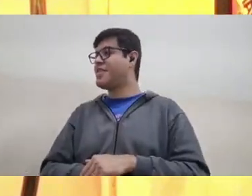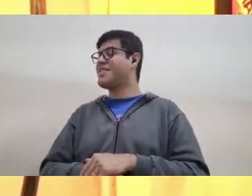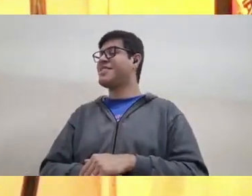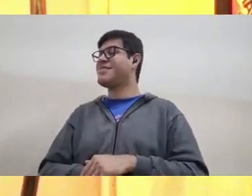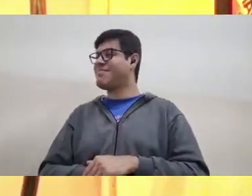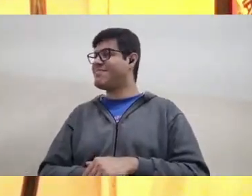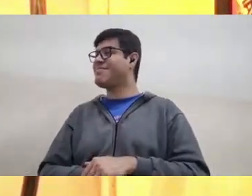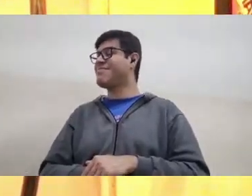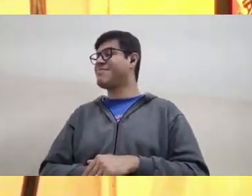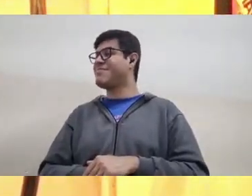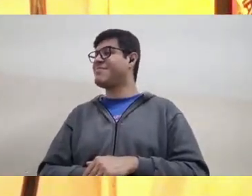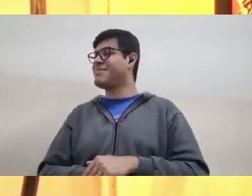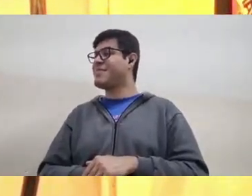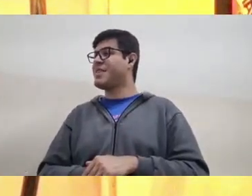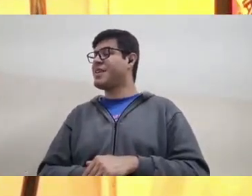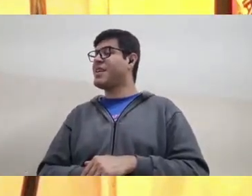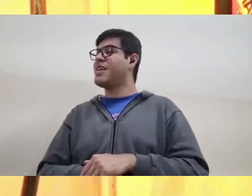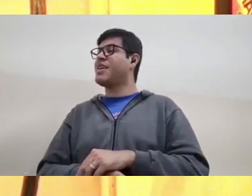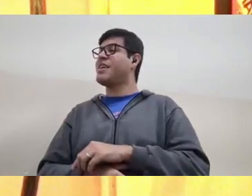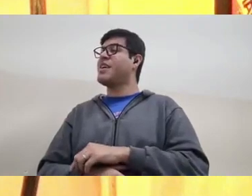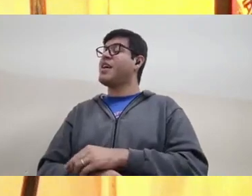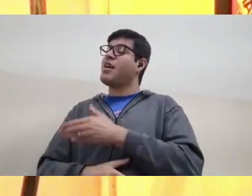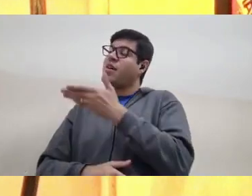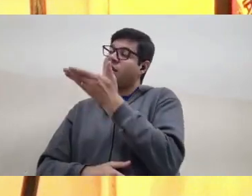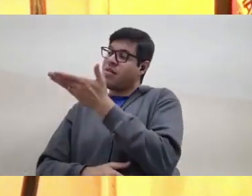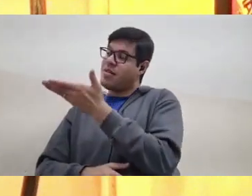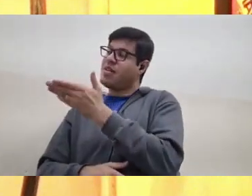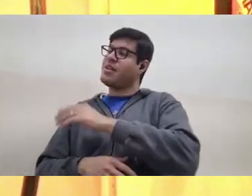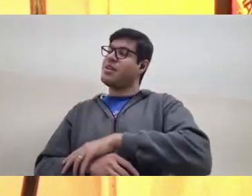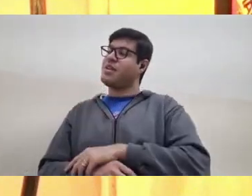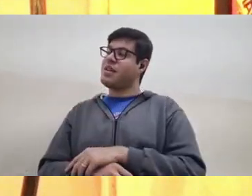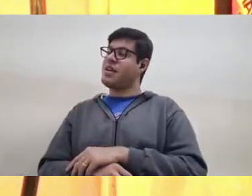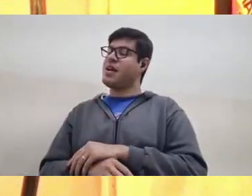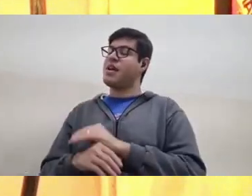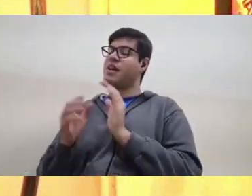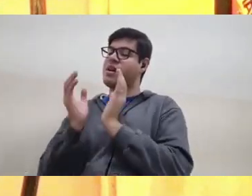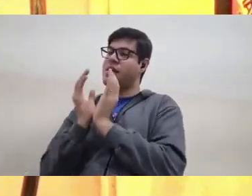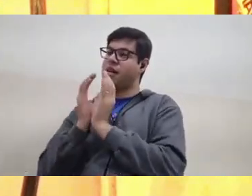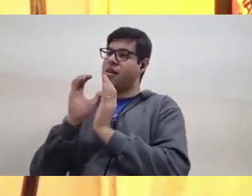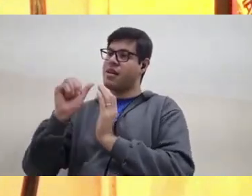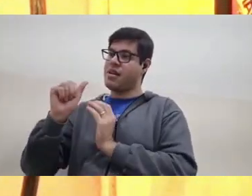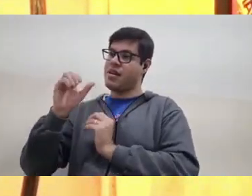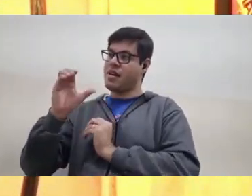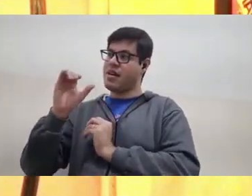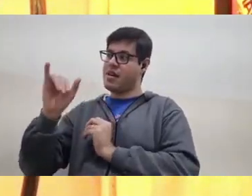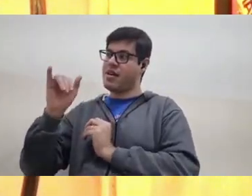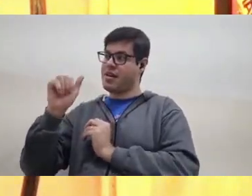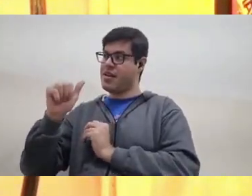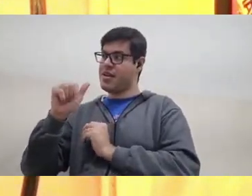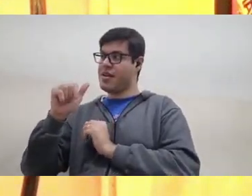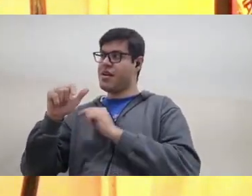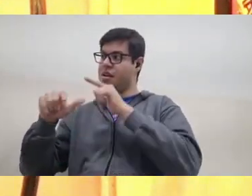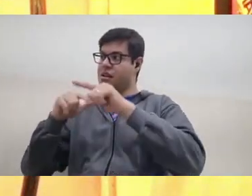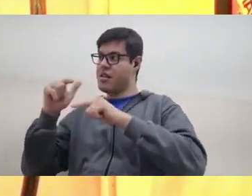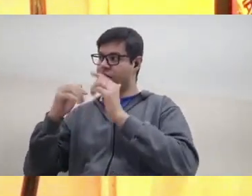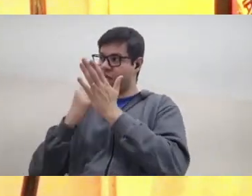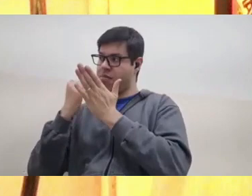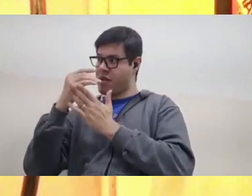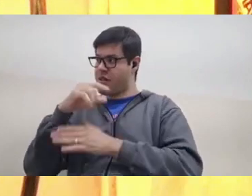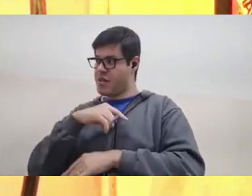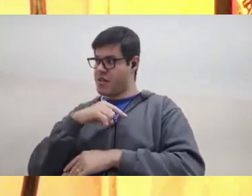viajo nunca ia saber seu nome bom assim aferece todo esse serviço tem mais algum aí